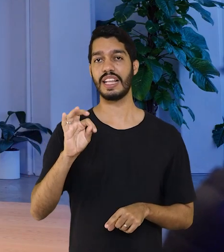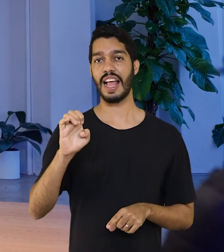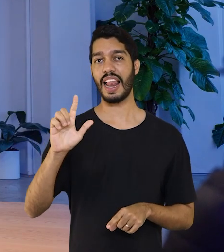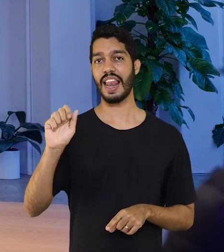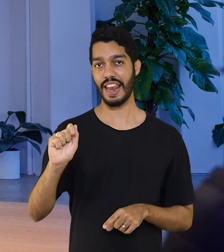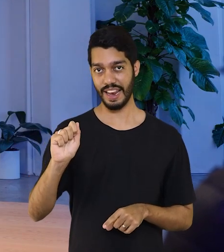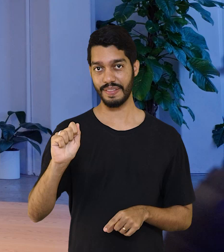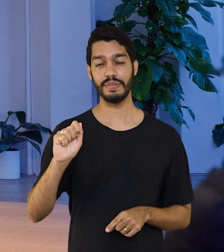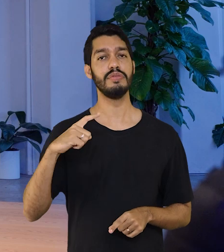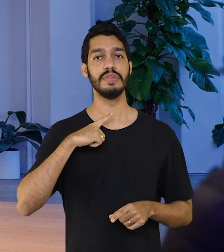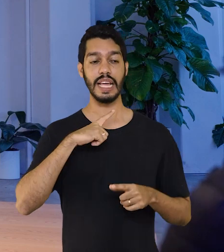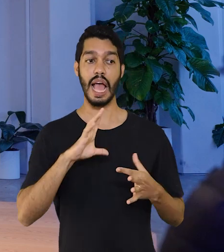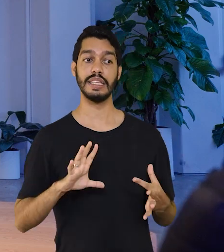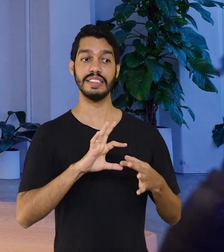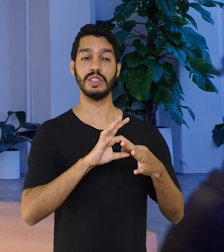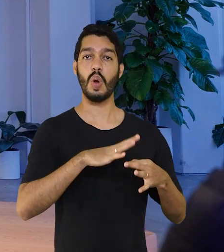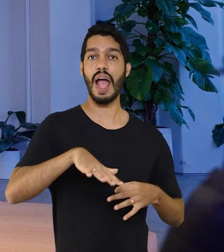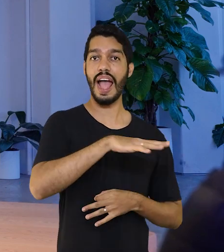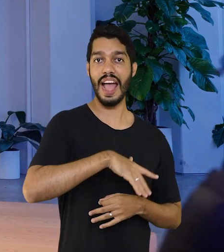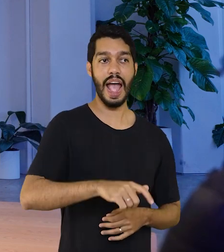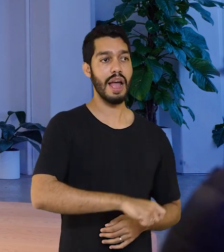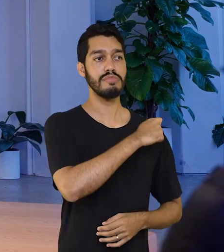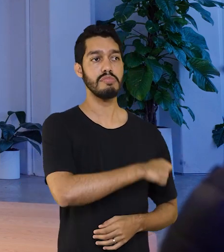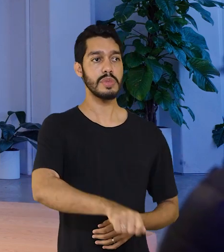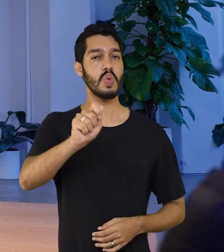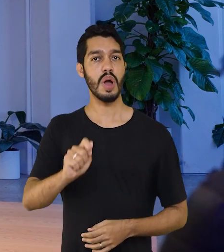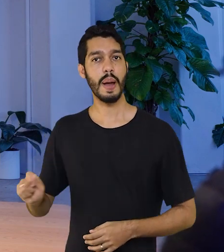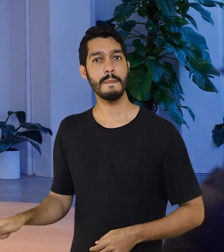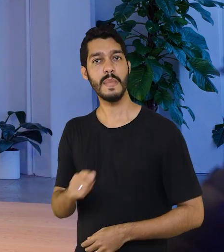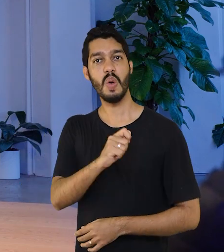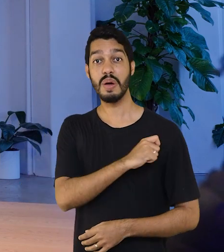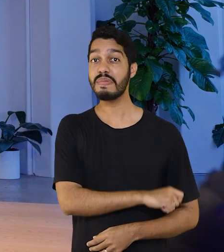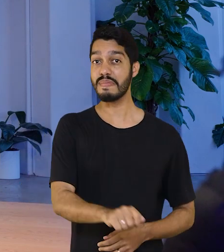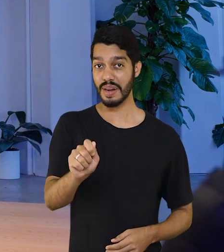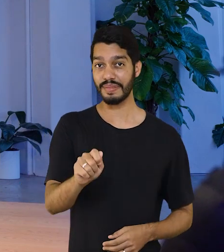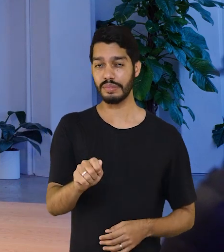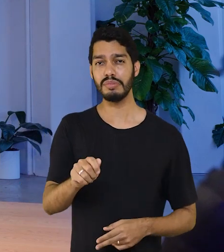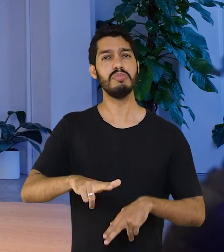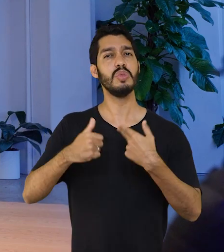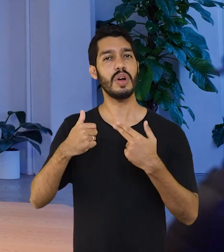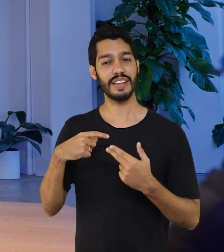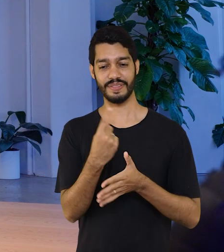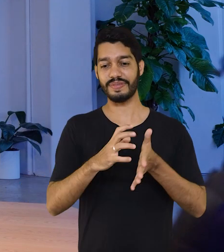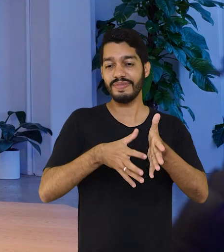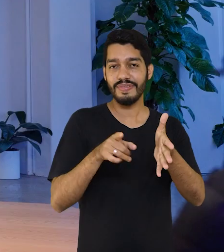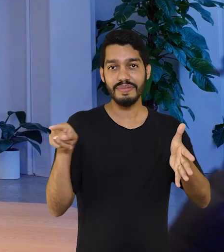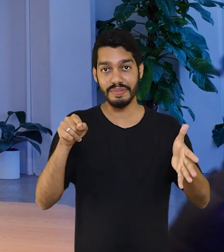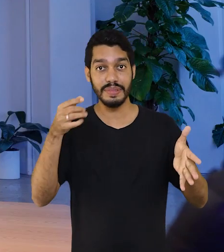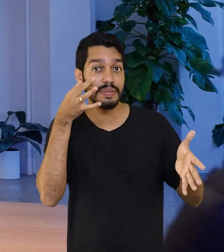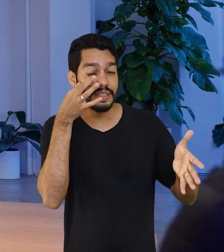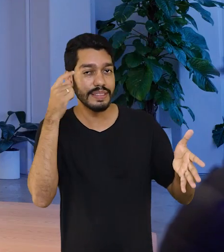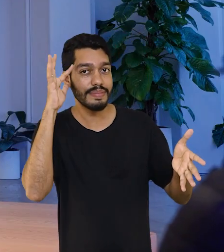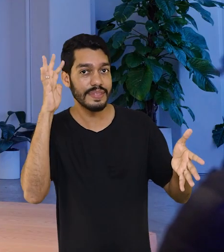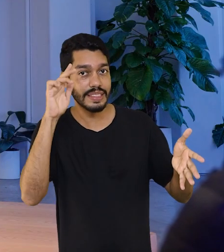tênis. Isso é uma decisão Powered by Winning. Vocês vão ver, por exemplo, que... Por quê? Porque os nossos dados, basicamente, o que eles viram